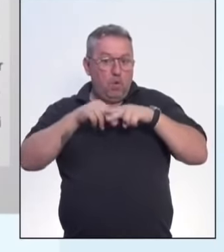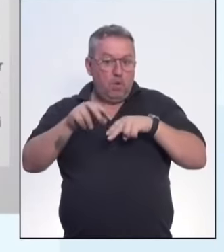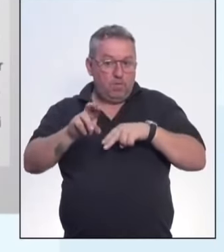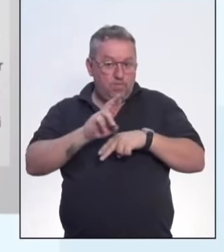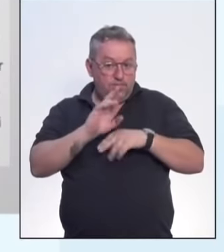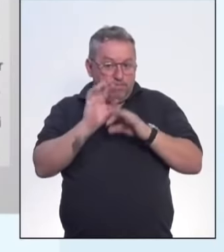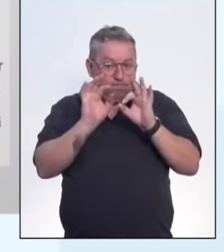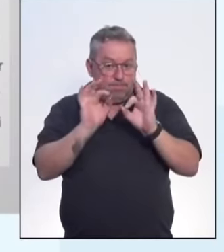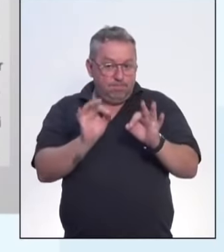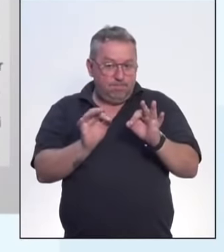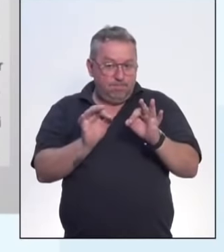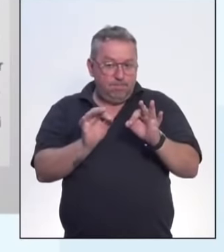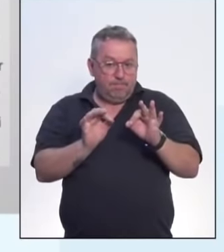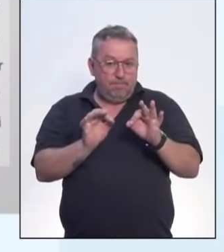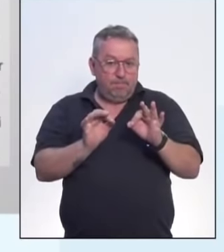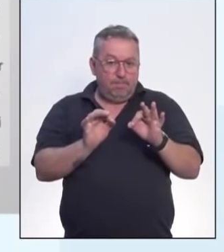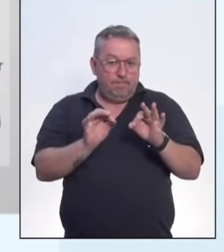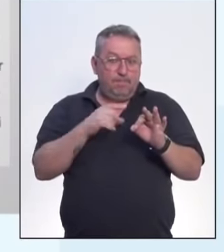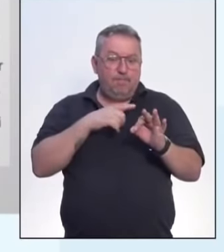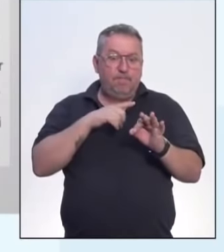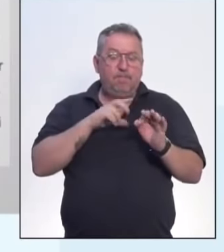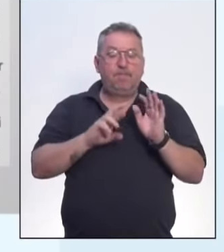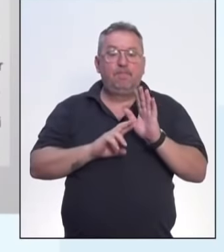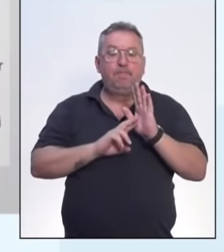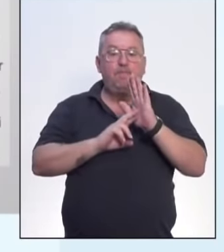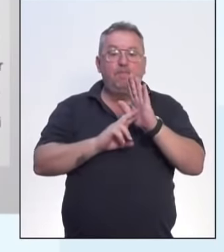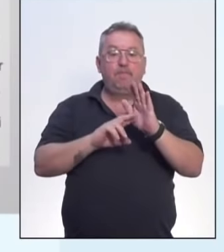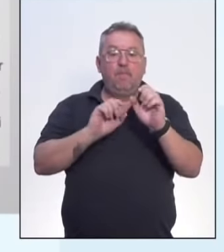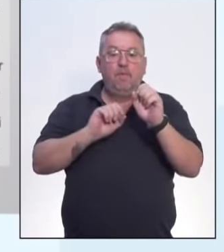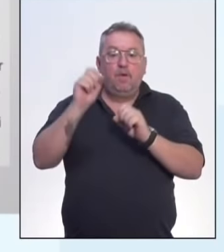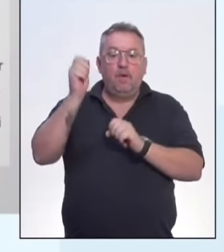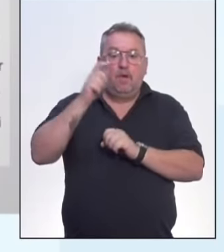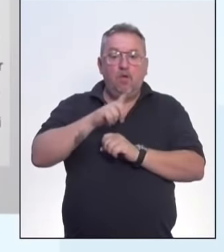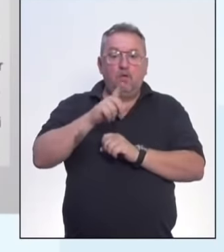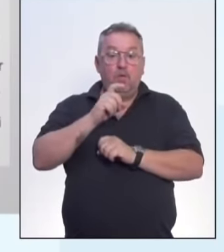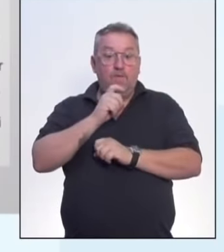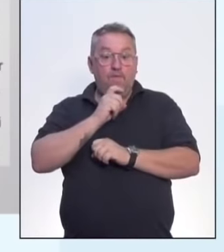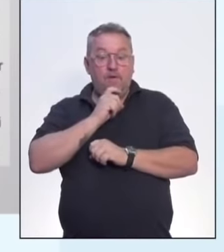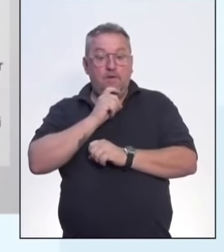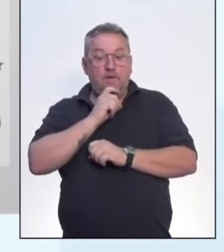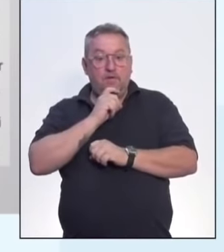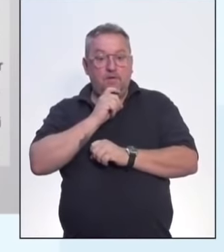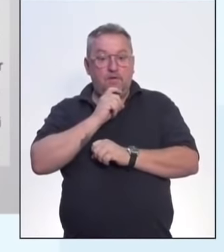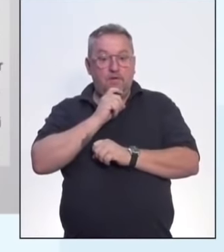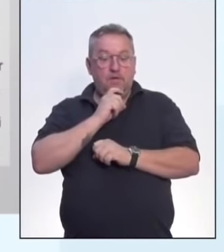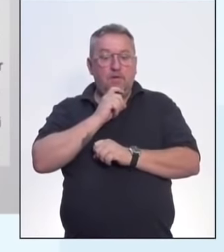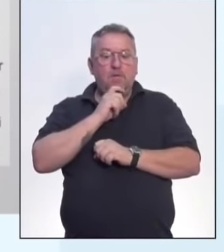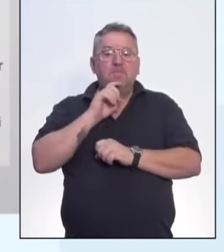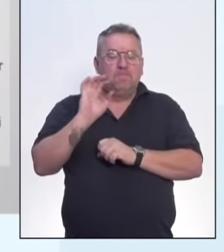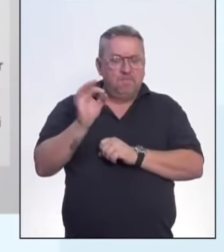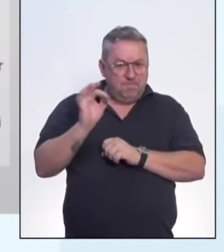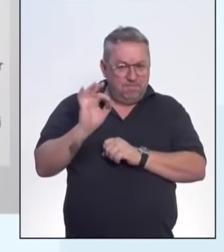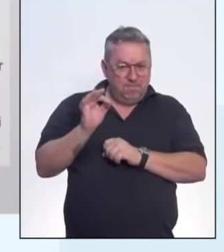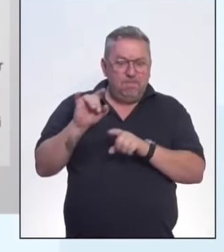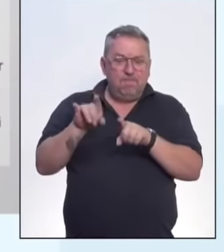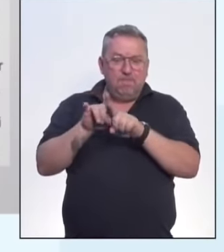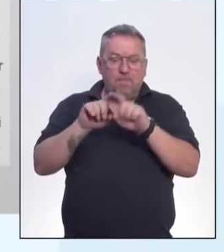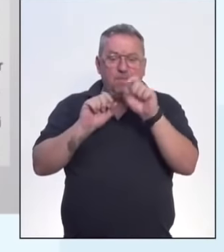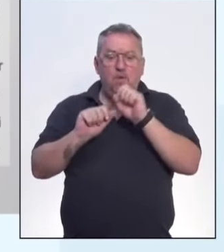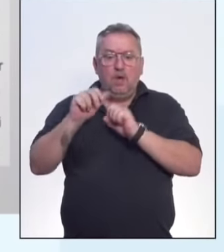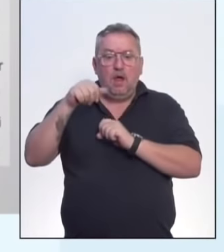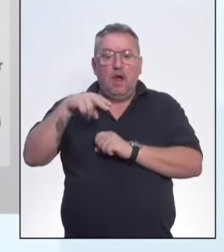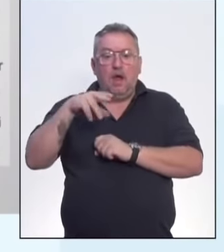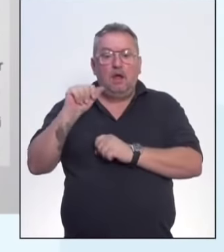resposta correta, estão lá representados em azul e verde. Não é isso? É isso mesmo. E foi até o que a Ana